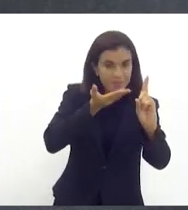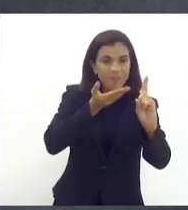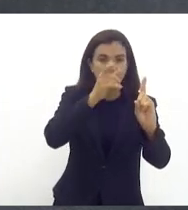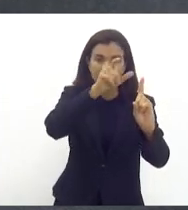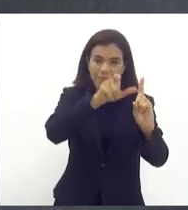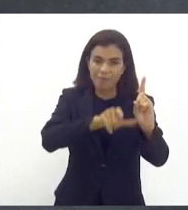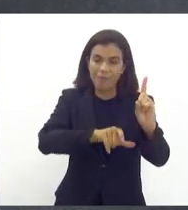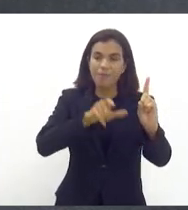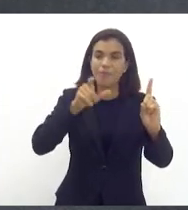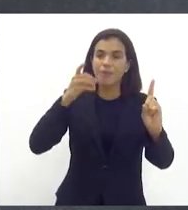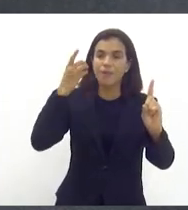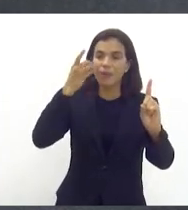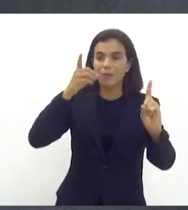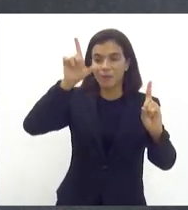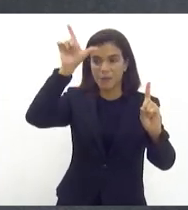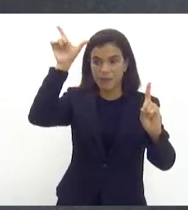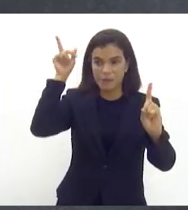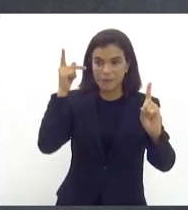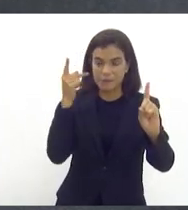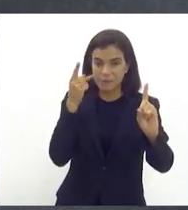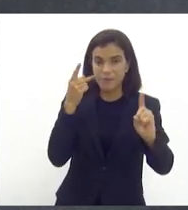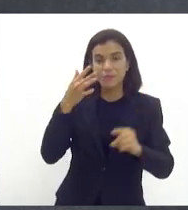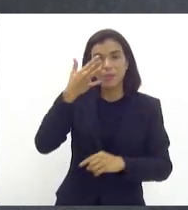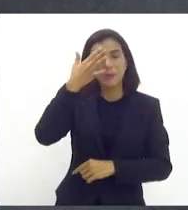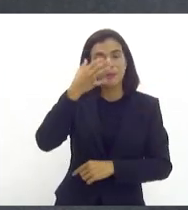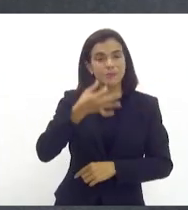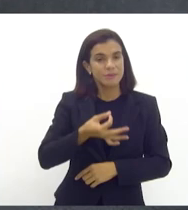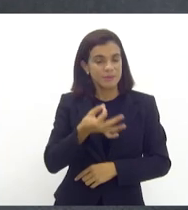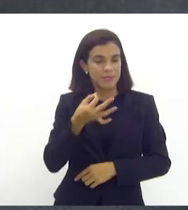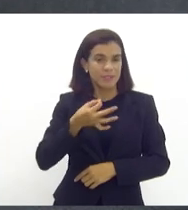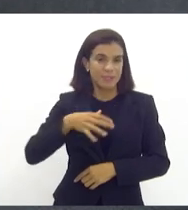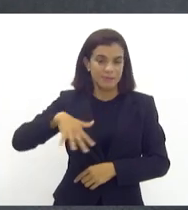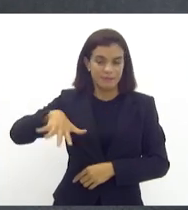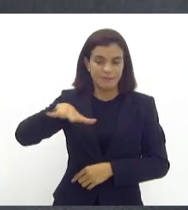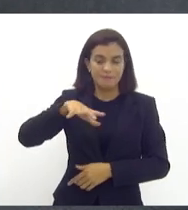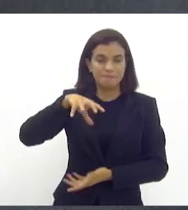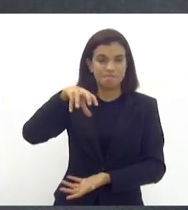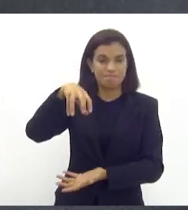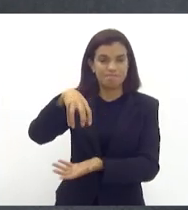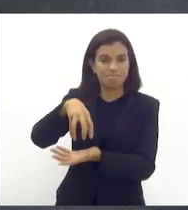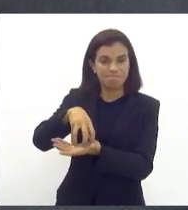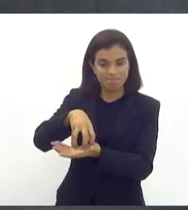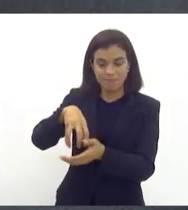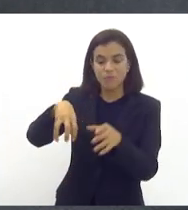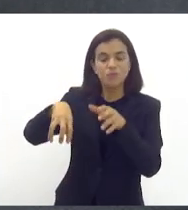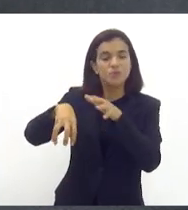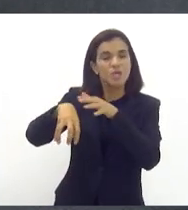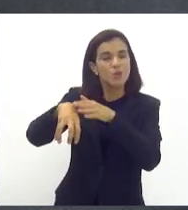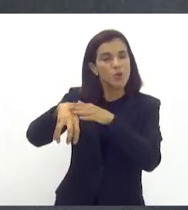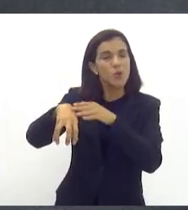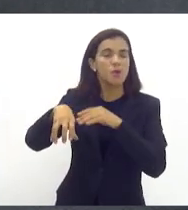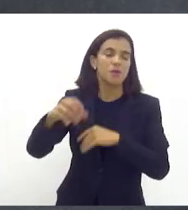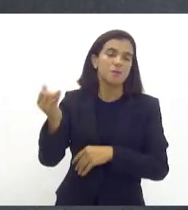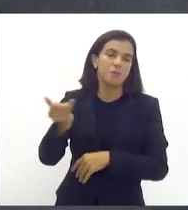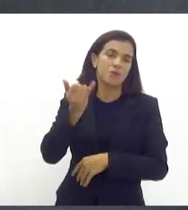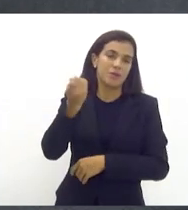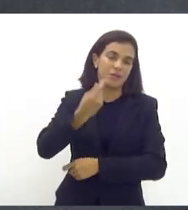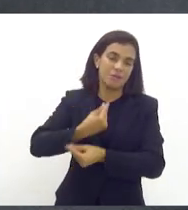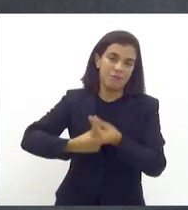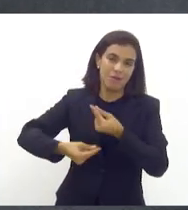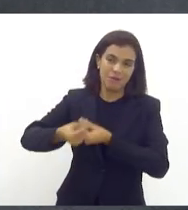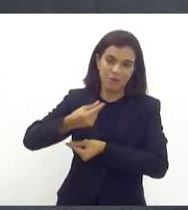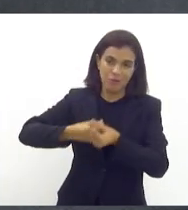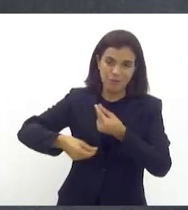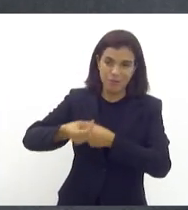senhor. Tenho certeza que esse setor, um setor importante da nossa economia, como